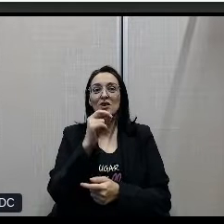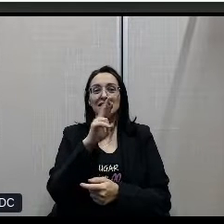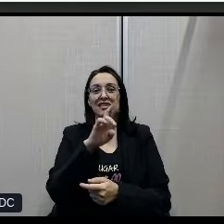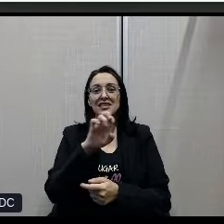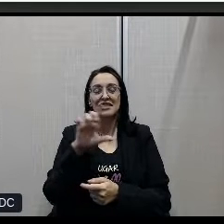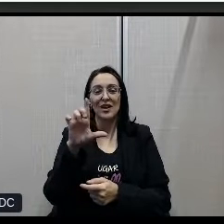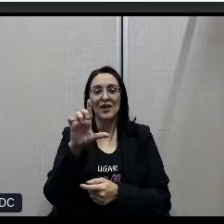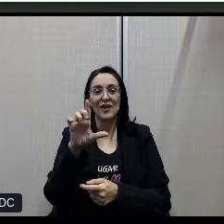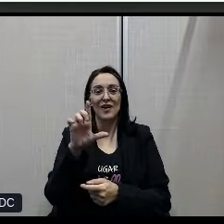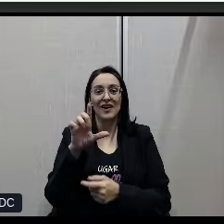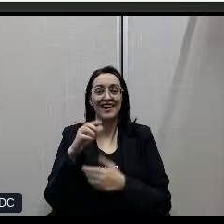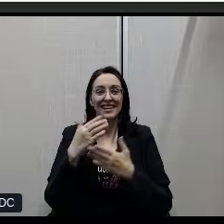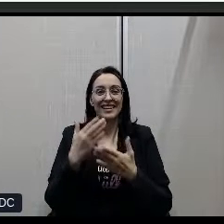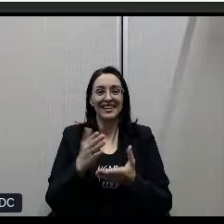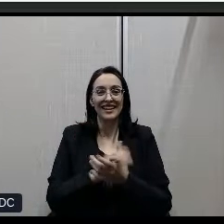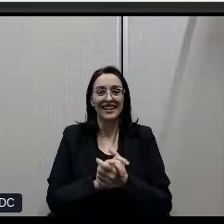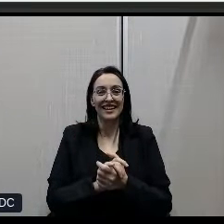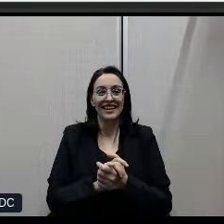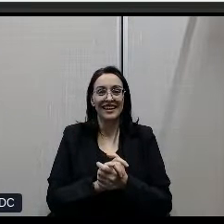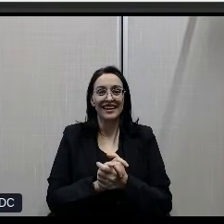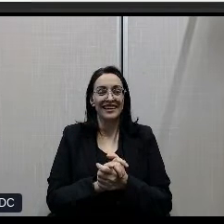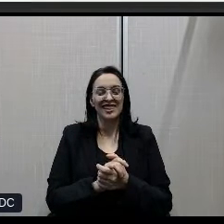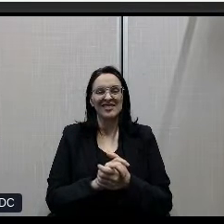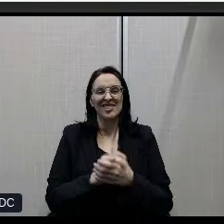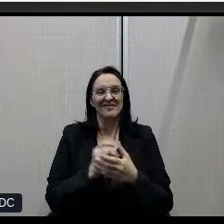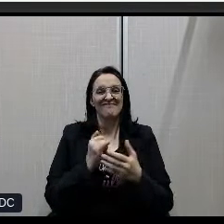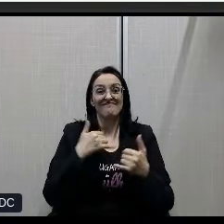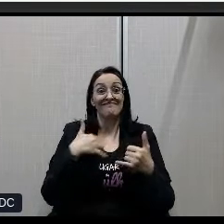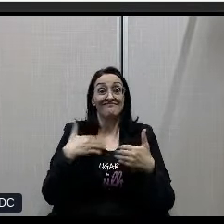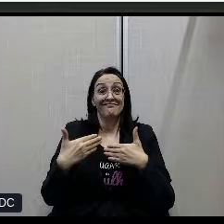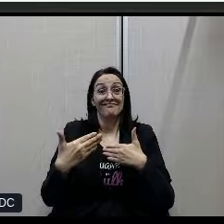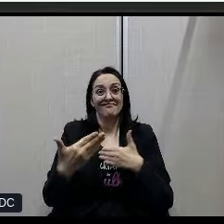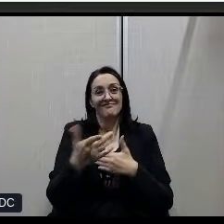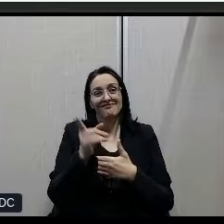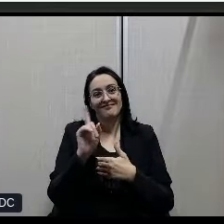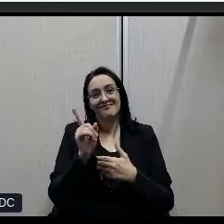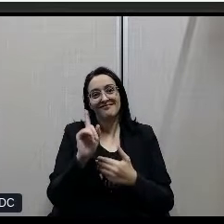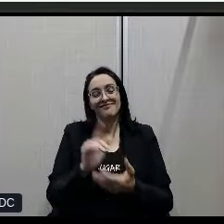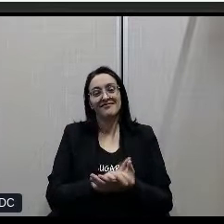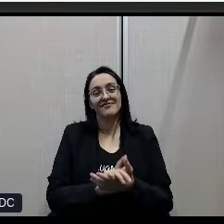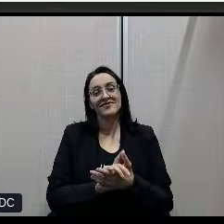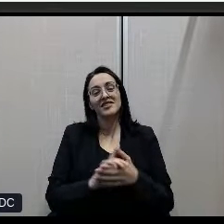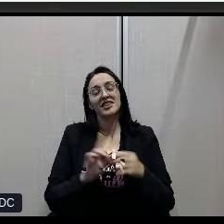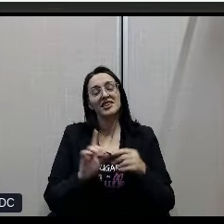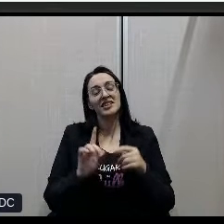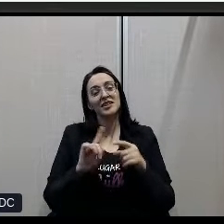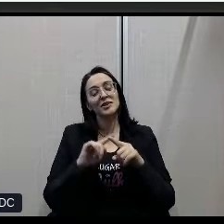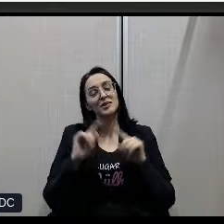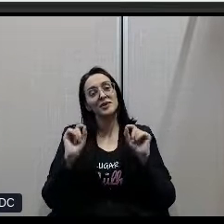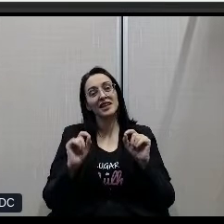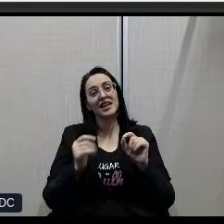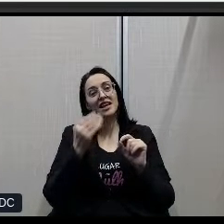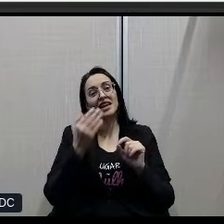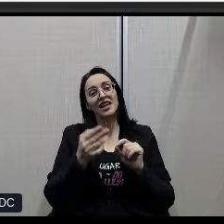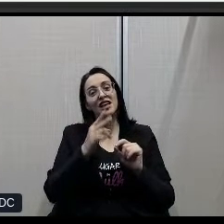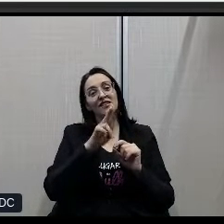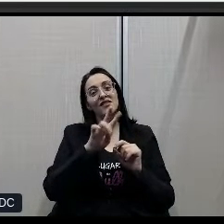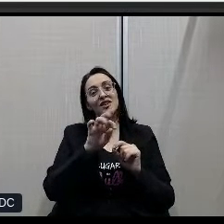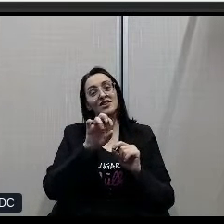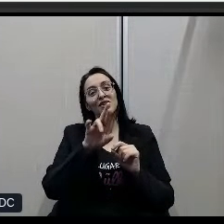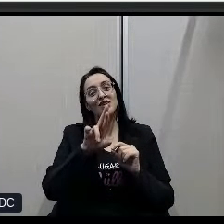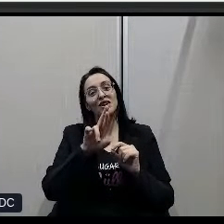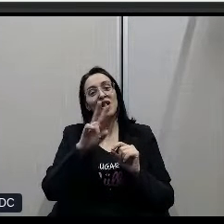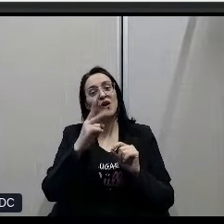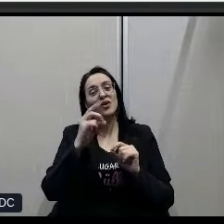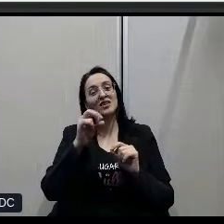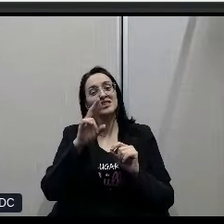baita colega meu hoje em dia, tá? Não rolou, não foi muita coisa para frente, não. E o Victor, né, o Orcel, foi a primeira pessoa